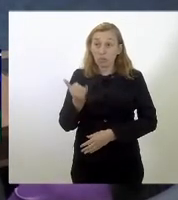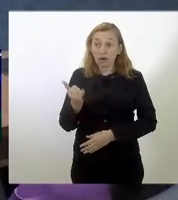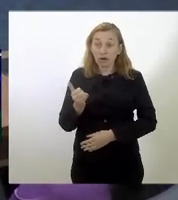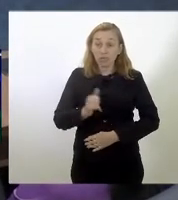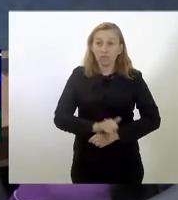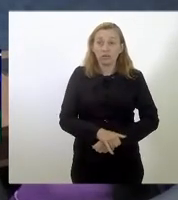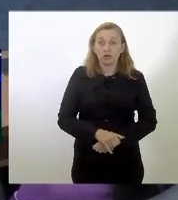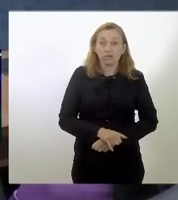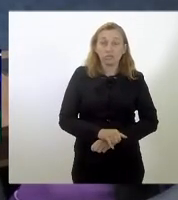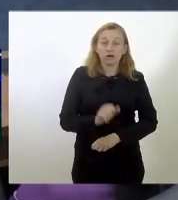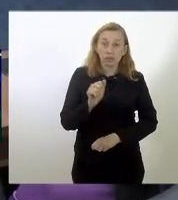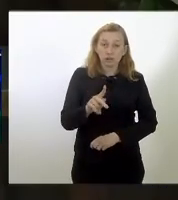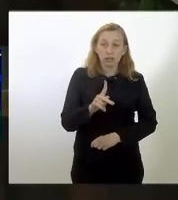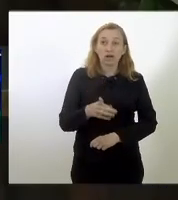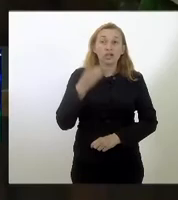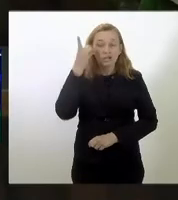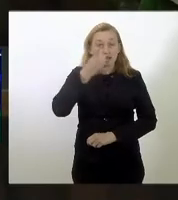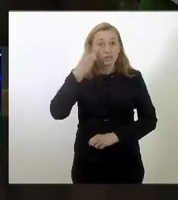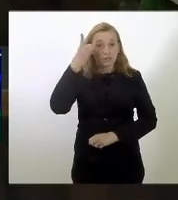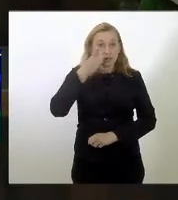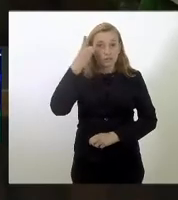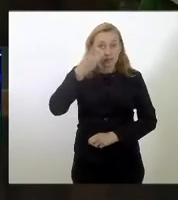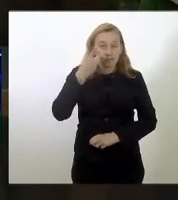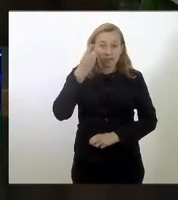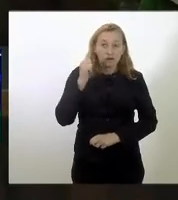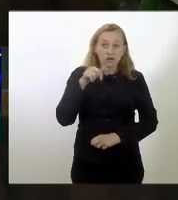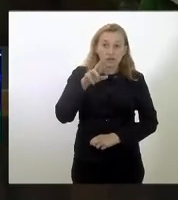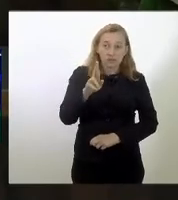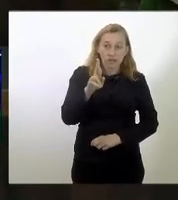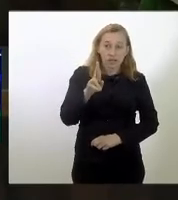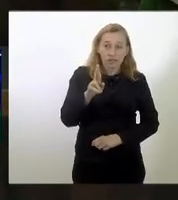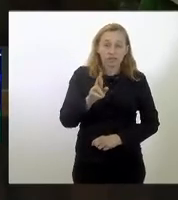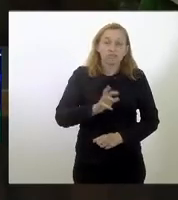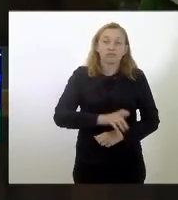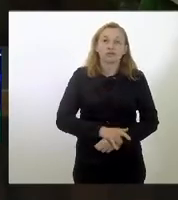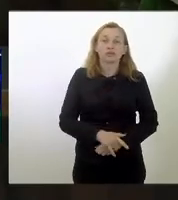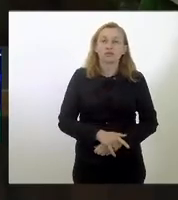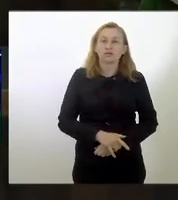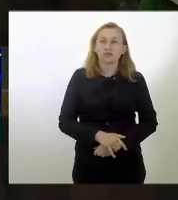Ok. Deputado Rosenberg Reis.